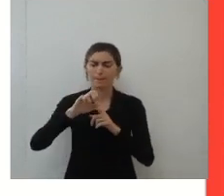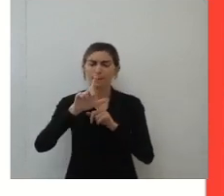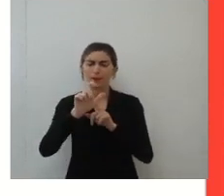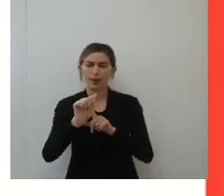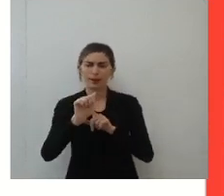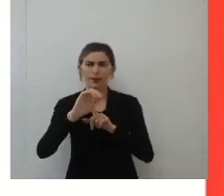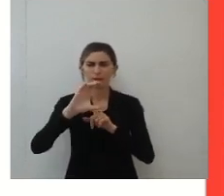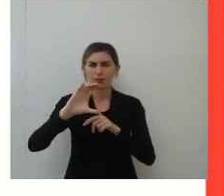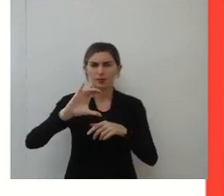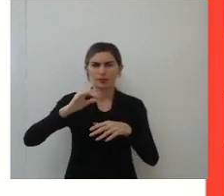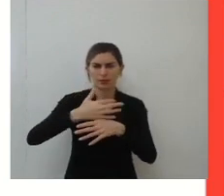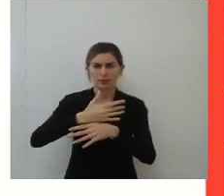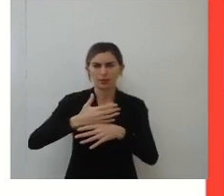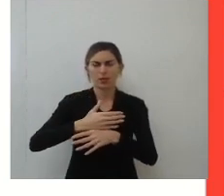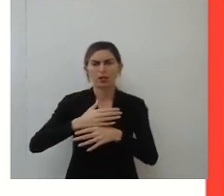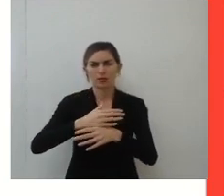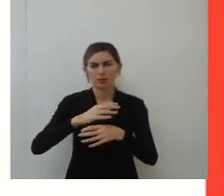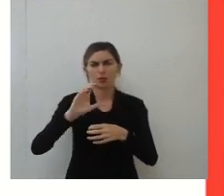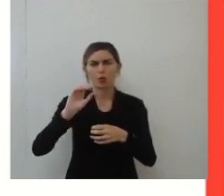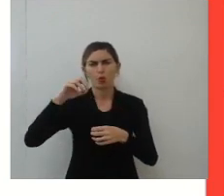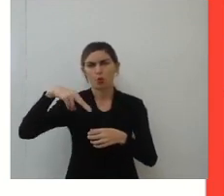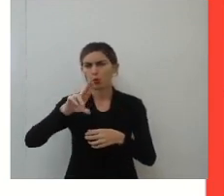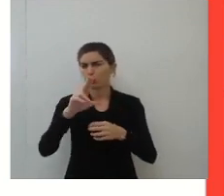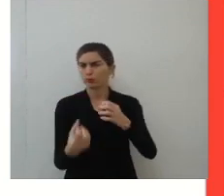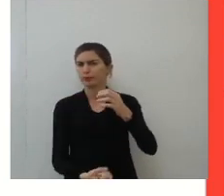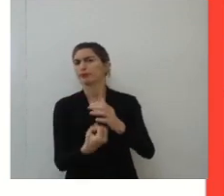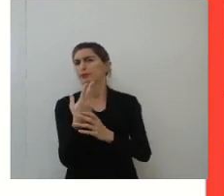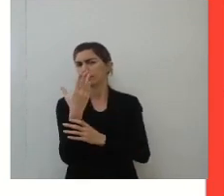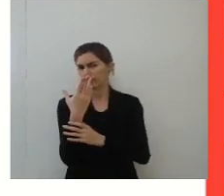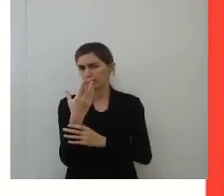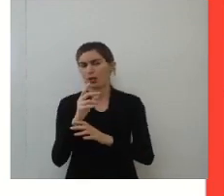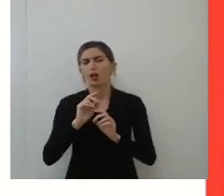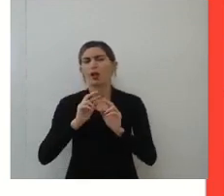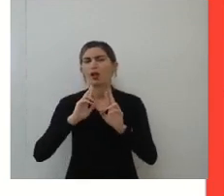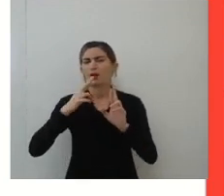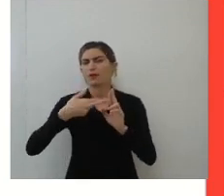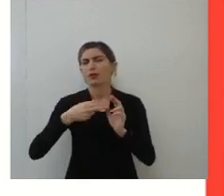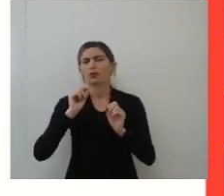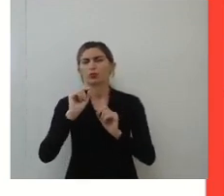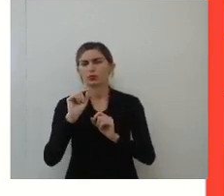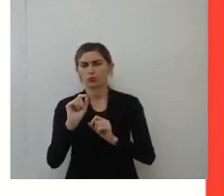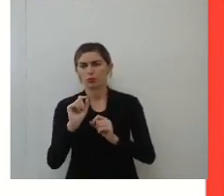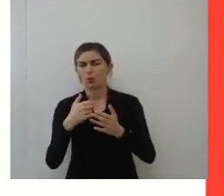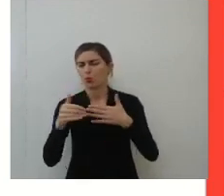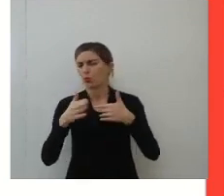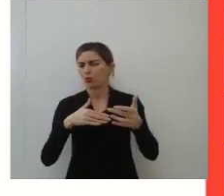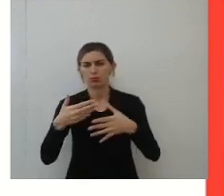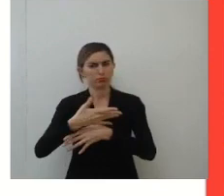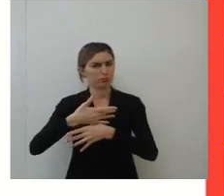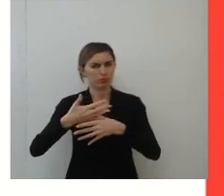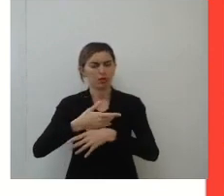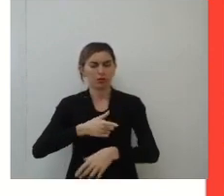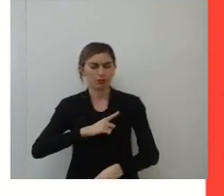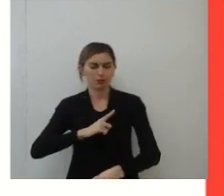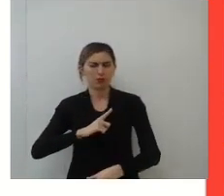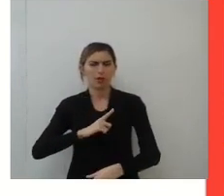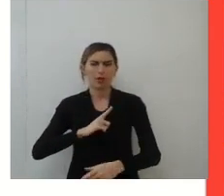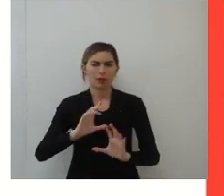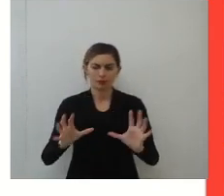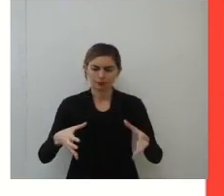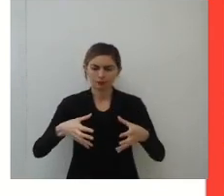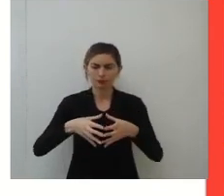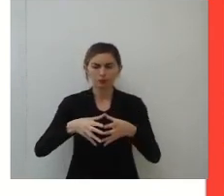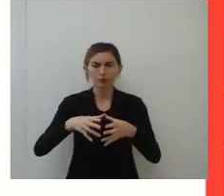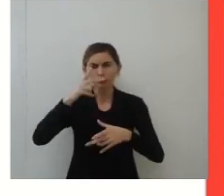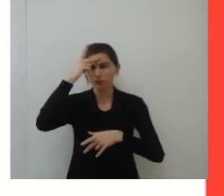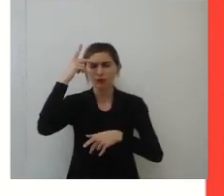criada pela Organização das Nações Unidas, a ONU, e ela serve para referendar qualquer cidade que tenha um